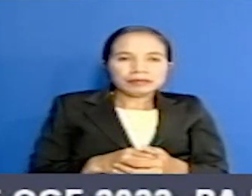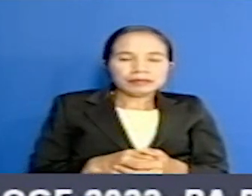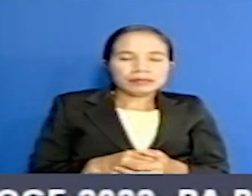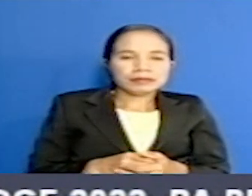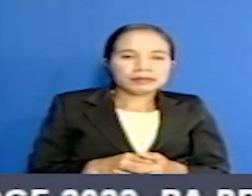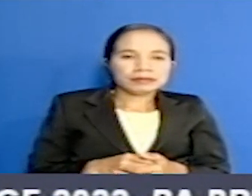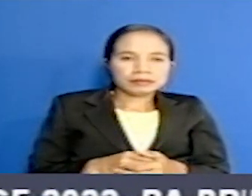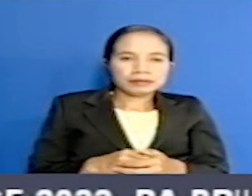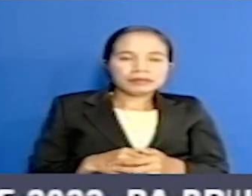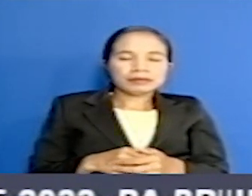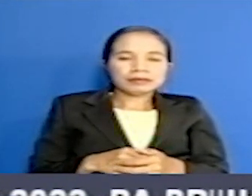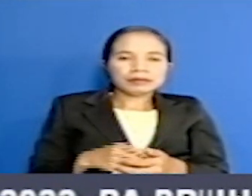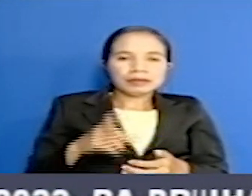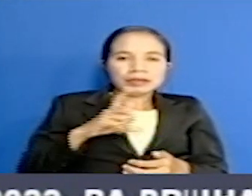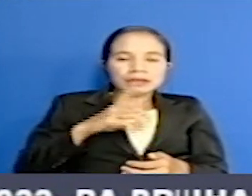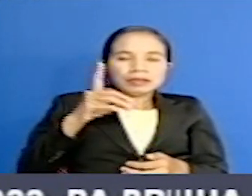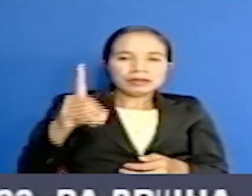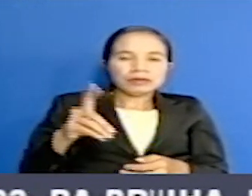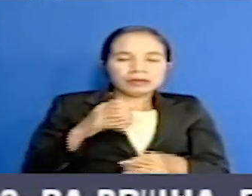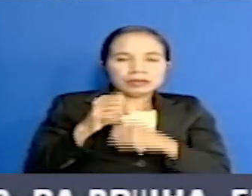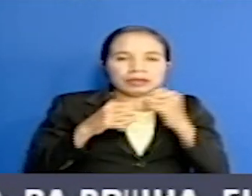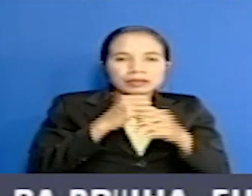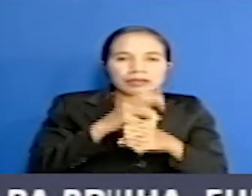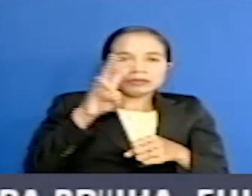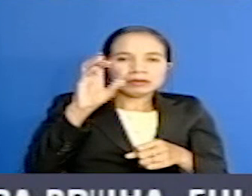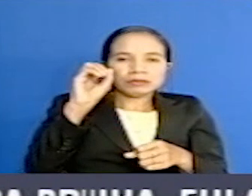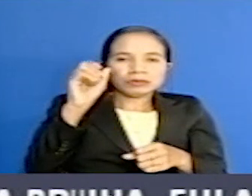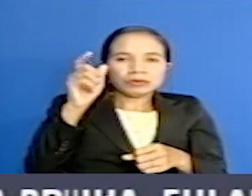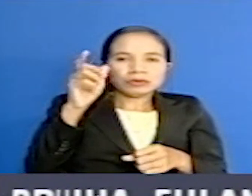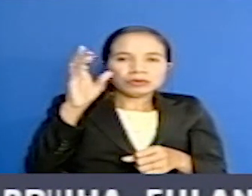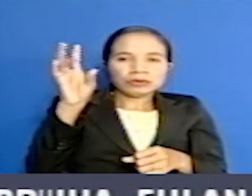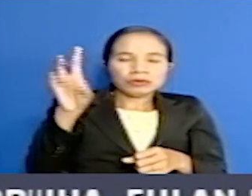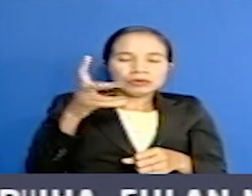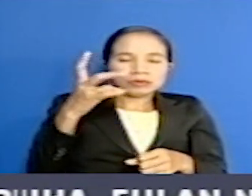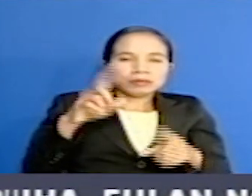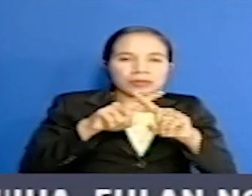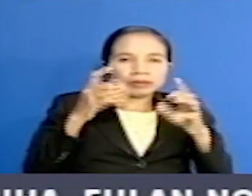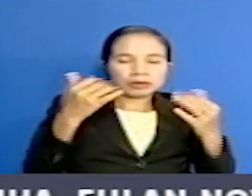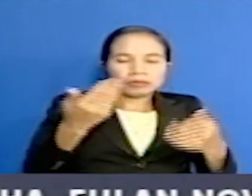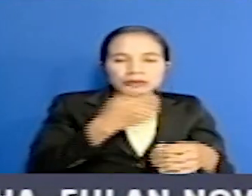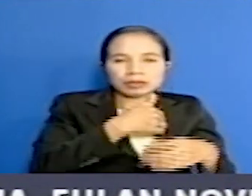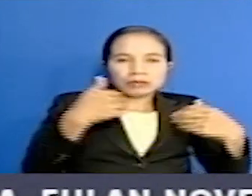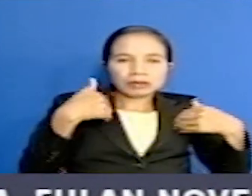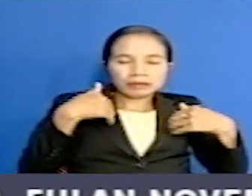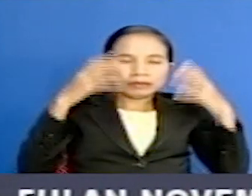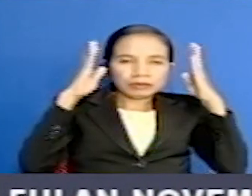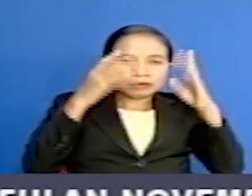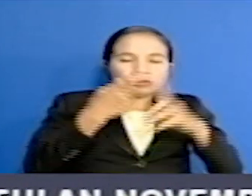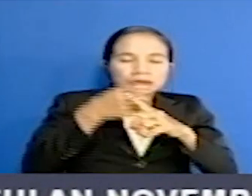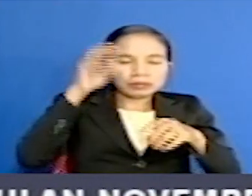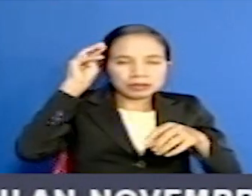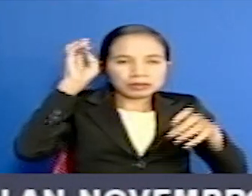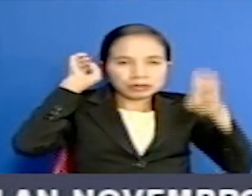at grave no kakulu kanin lokasai desde tinangrihun ruas sanulu resingitu. Mai beto oras ne sedau ki atensaun kusi Ministério da